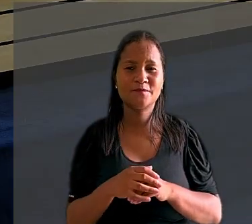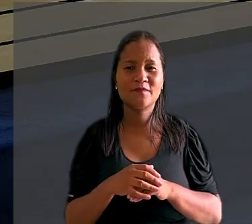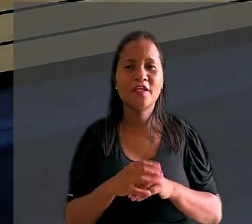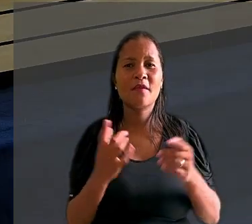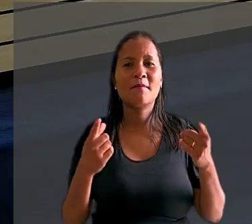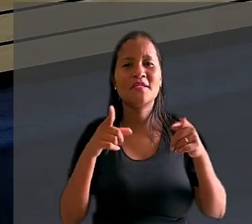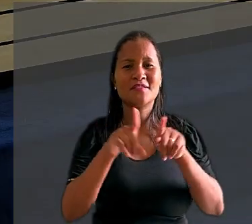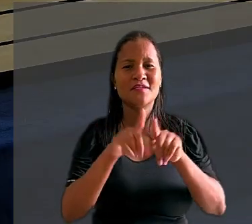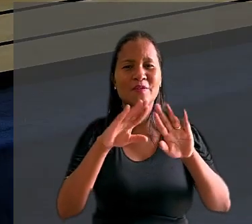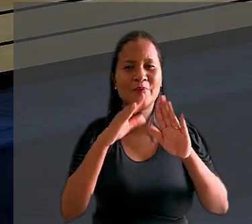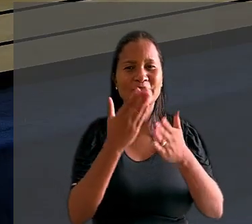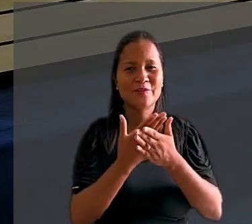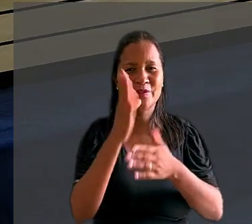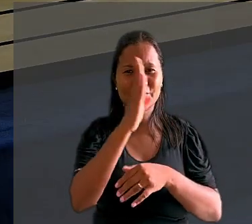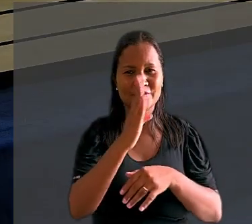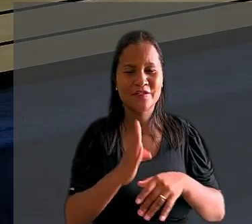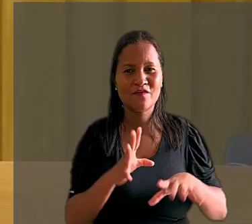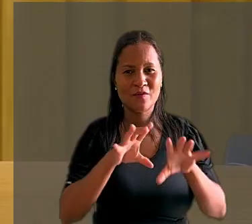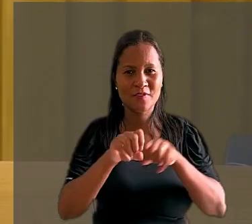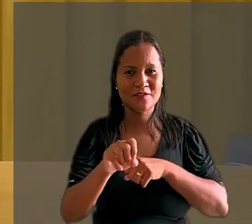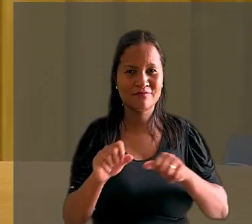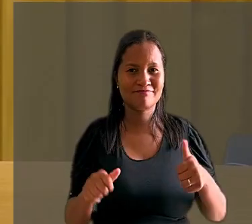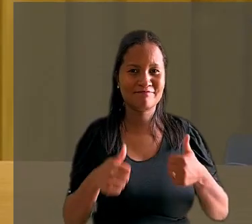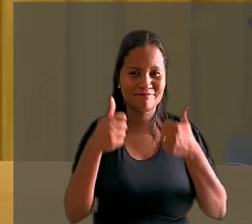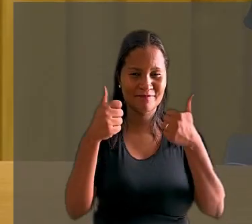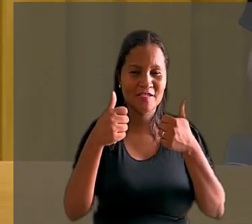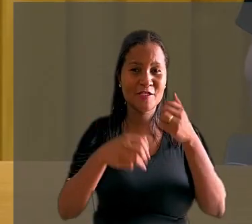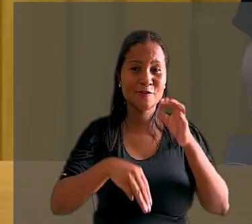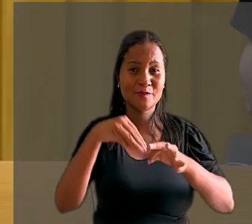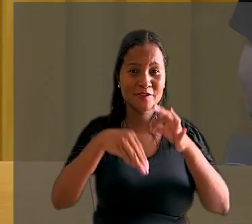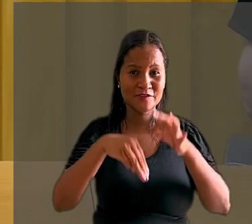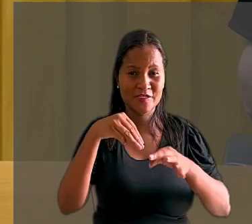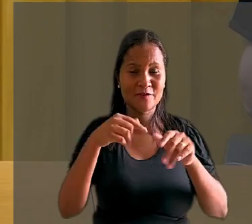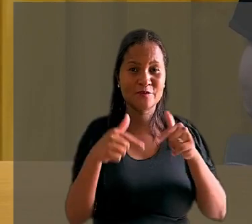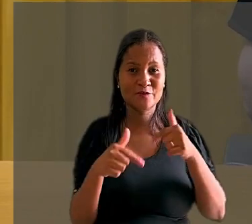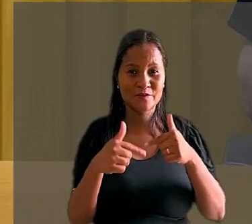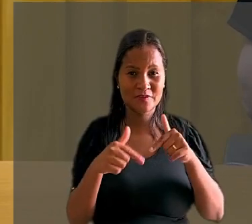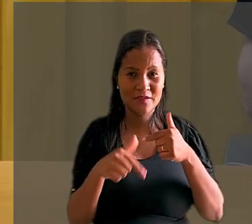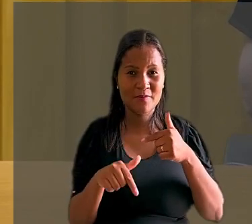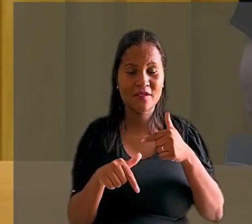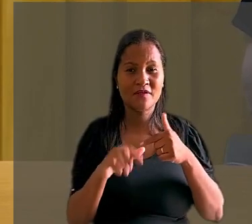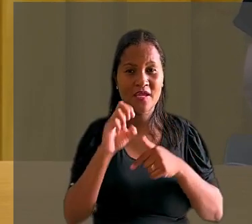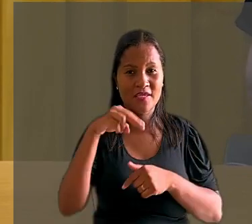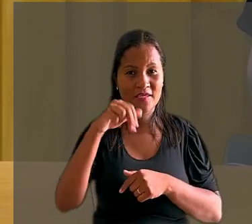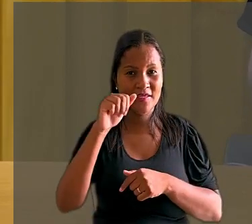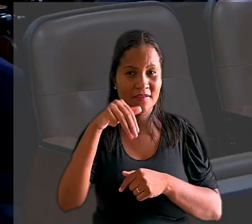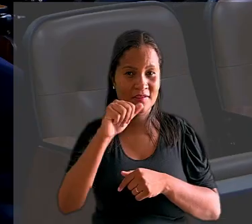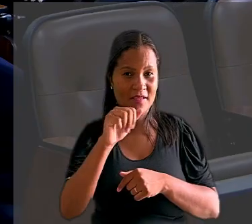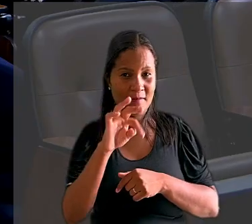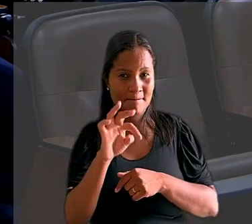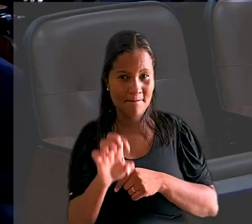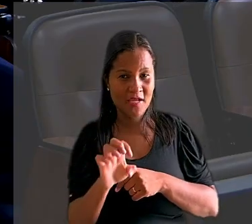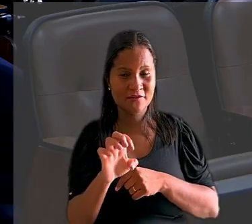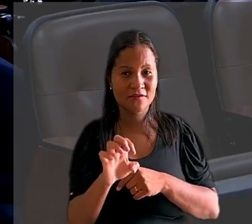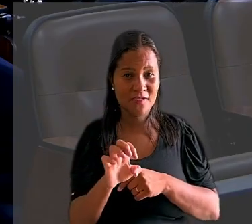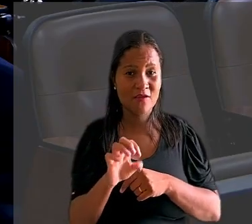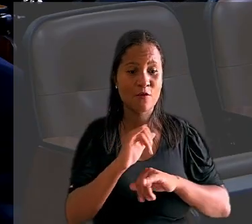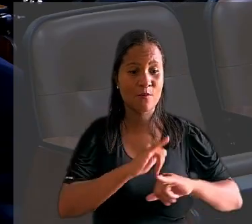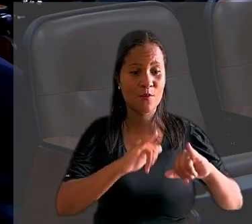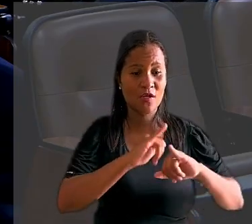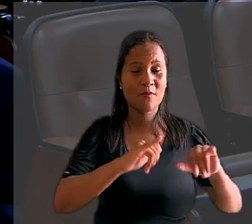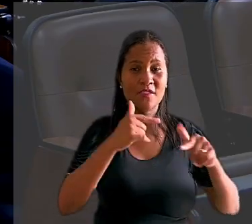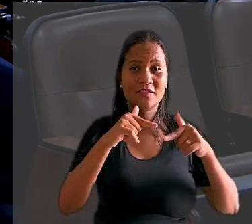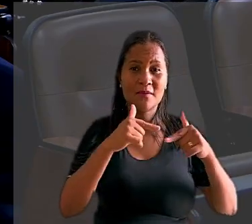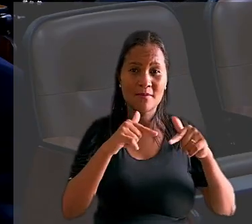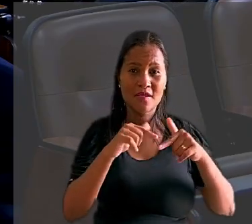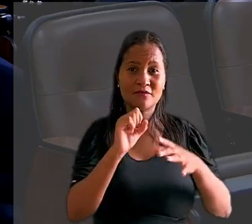Em parceria com a Escola Nacional de Formação e Aperfeiçoamento de Magistrados do Trabalho, a ENAMAT, o Programa Trabalho Seguro